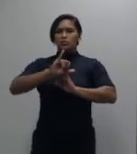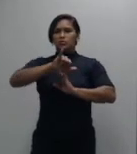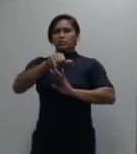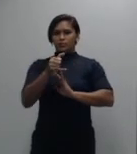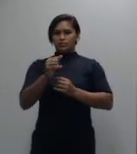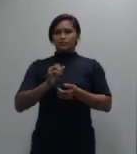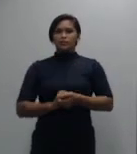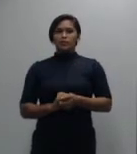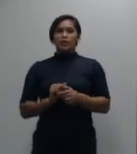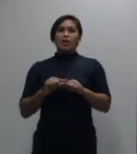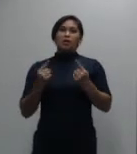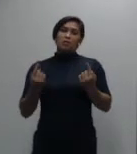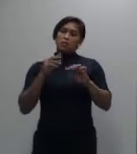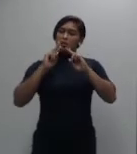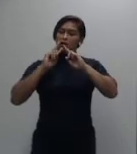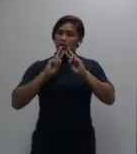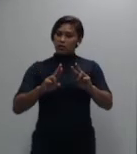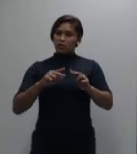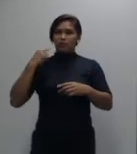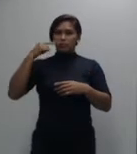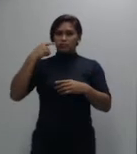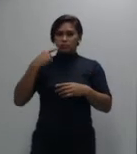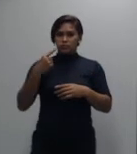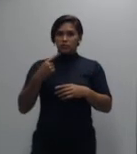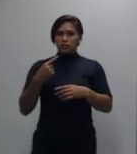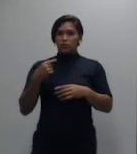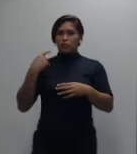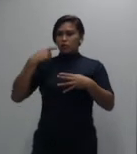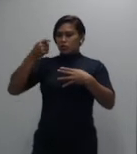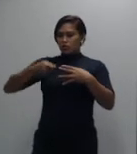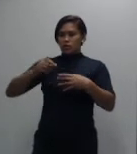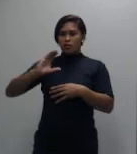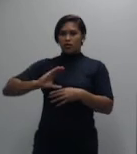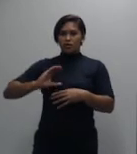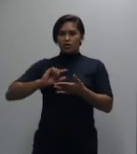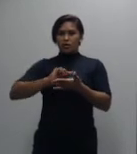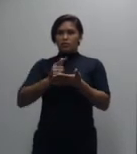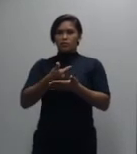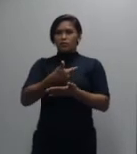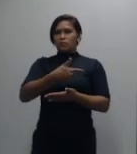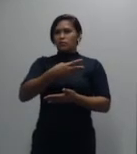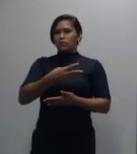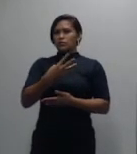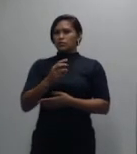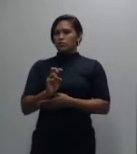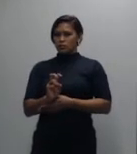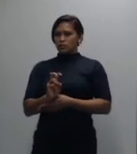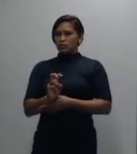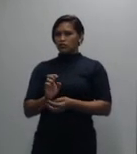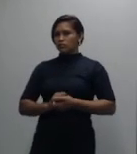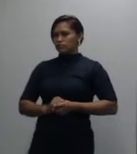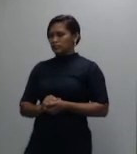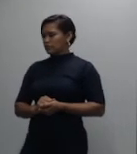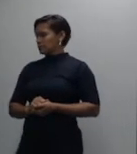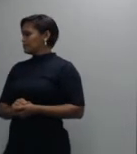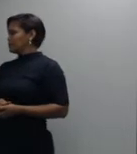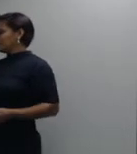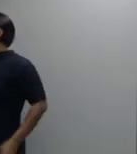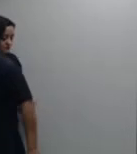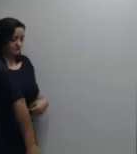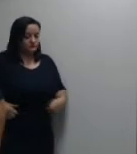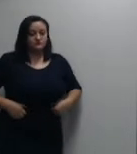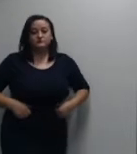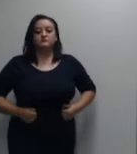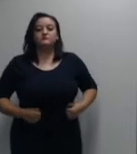uma declaração do advogado 125 no sentido de que teria havido o trânsito em julgado